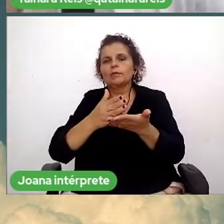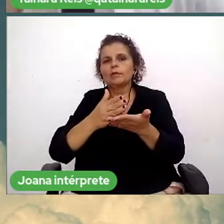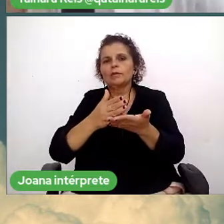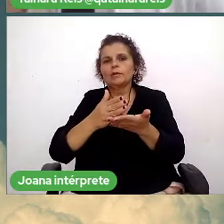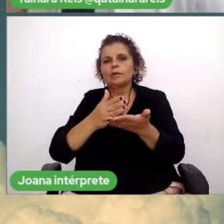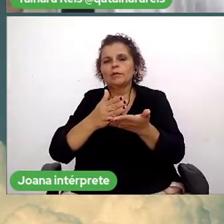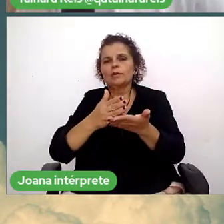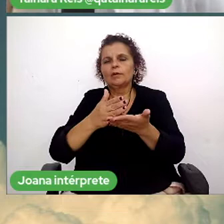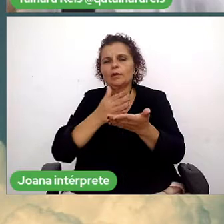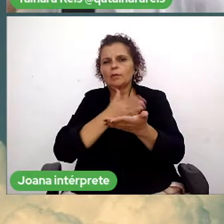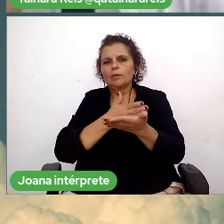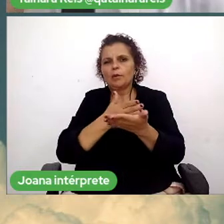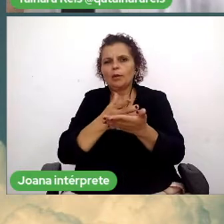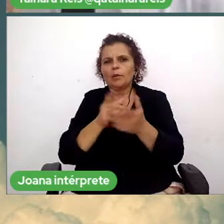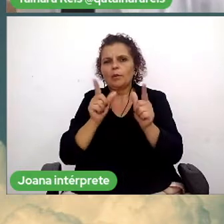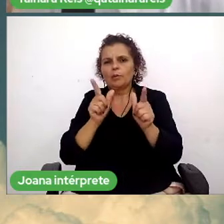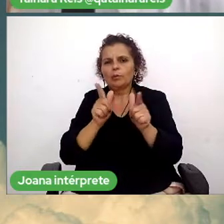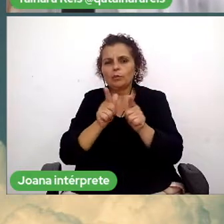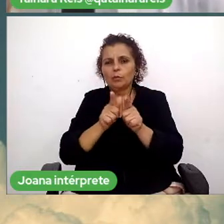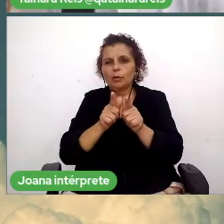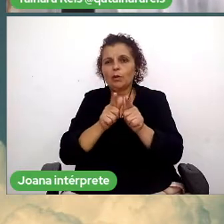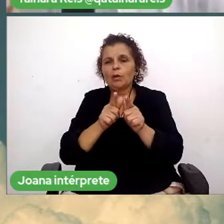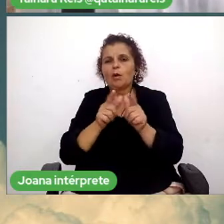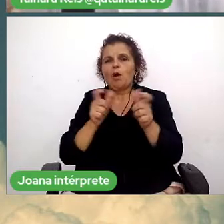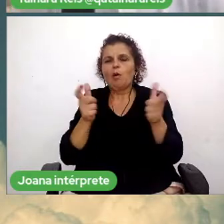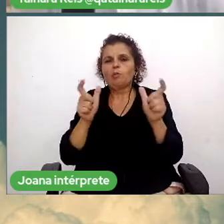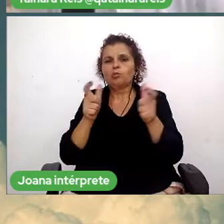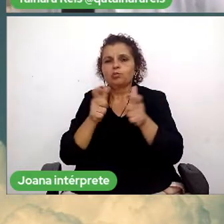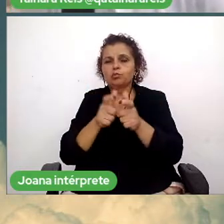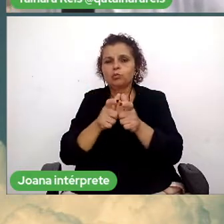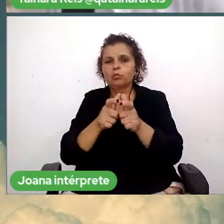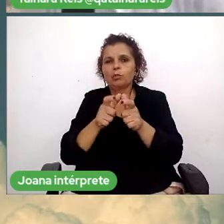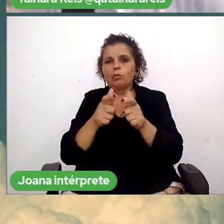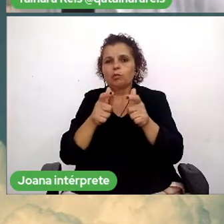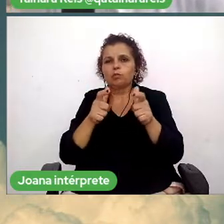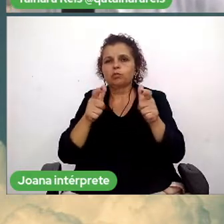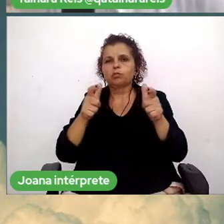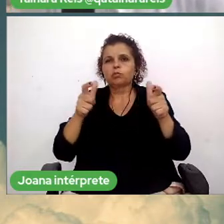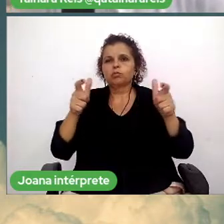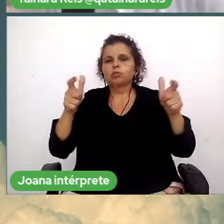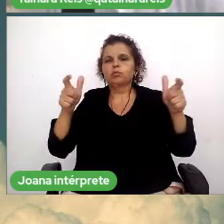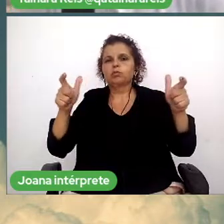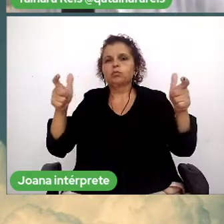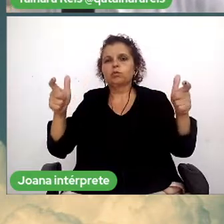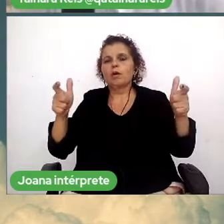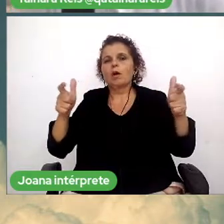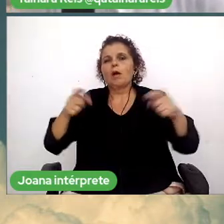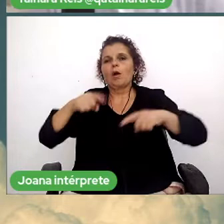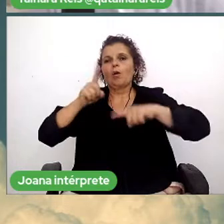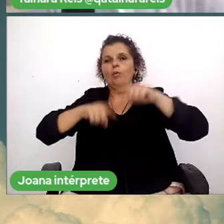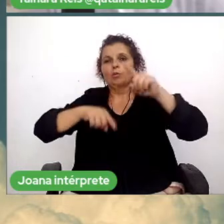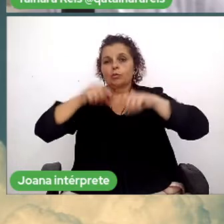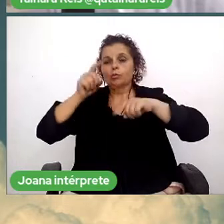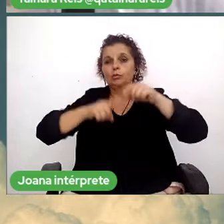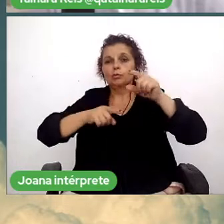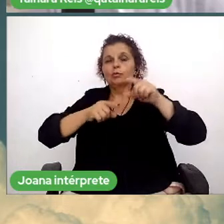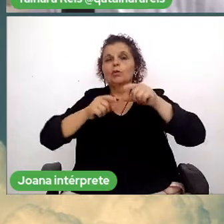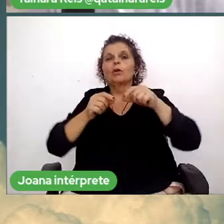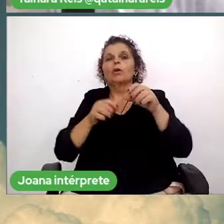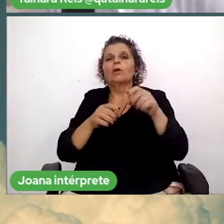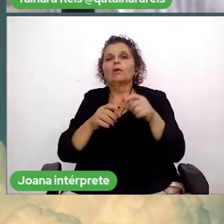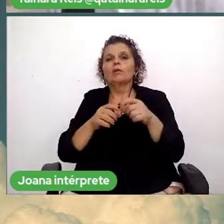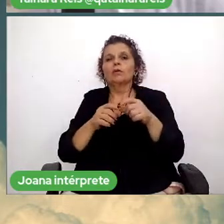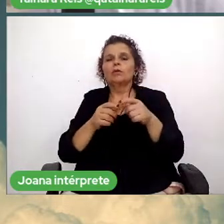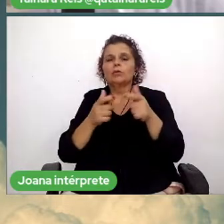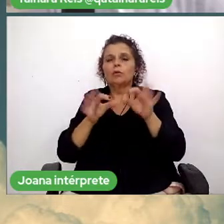digamos, menor, um pouco menor, e ela vai crescendo conforme o produto vai ficando, vai